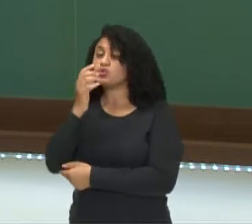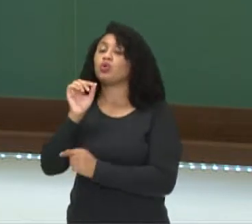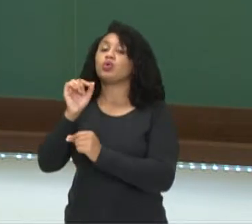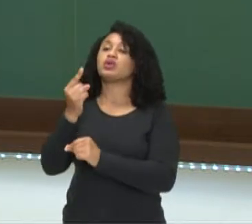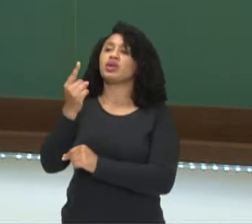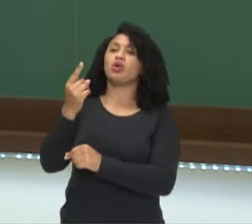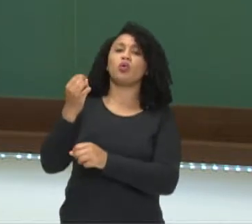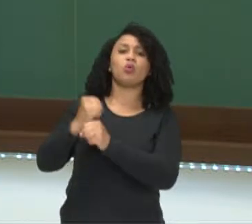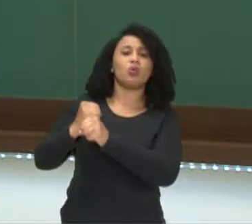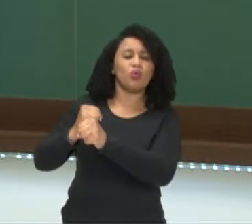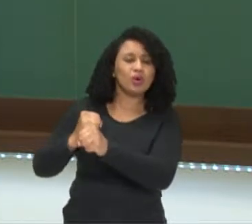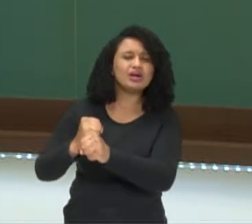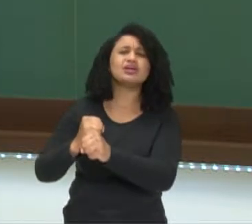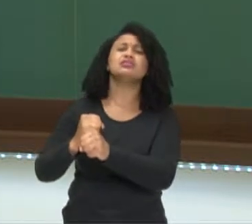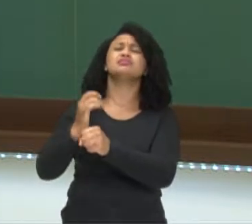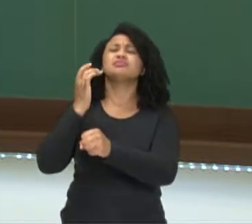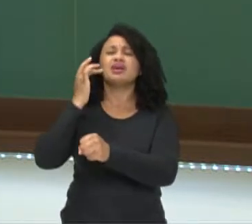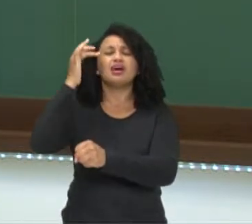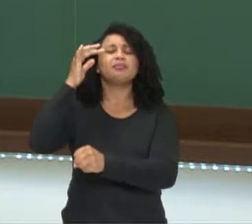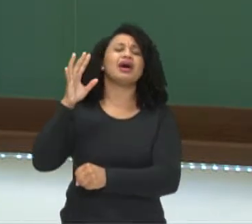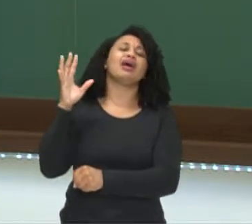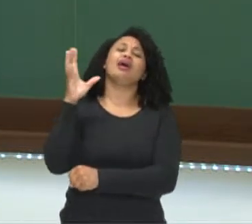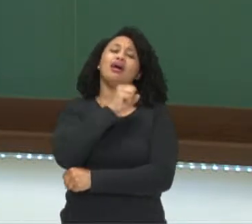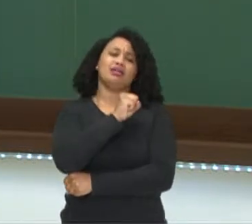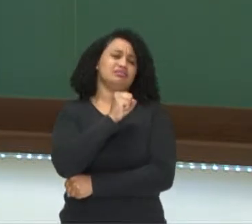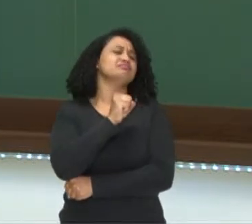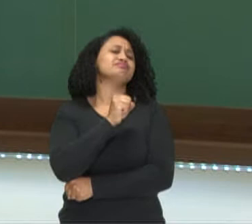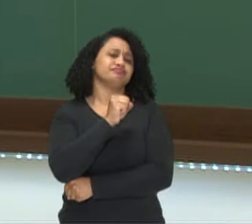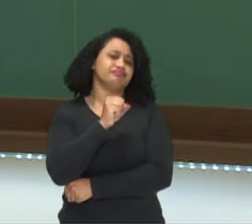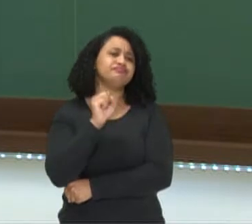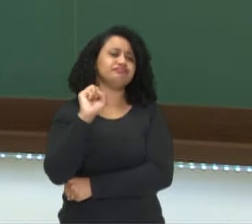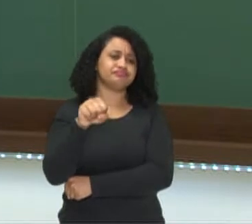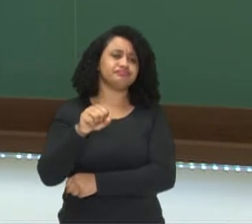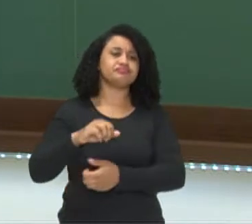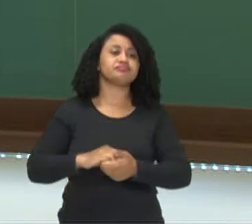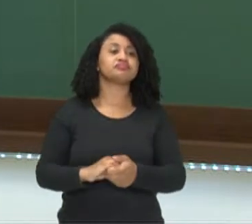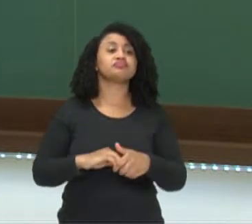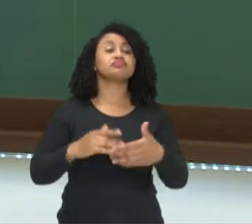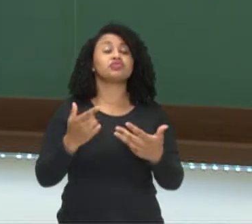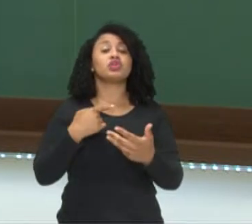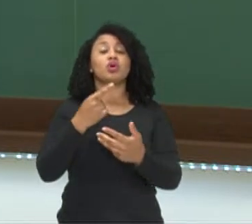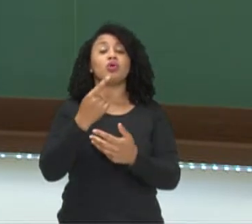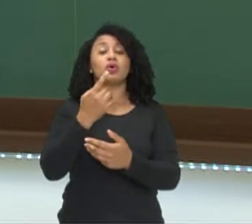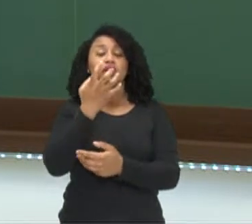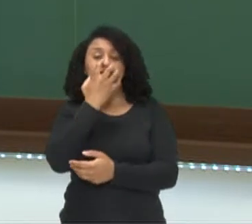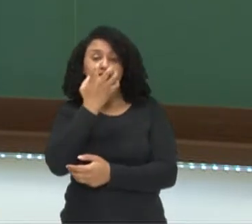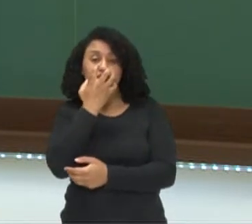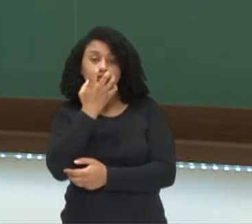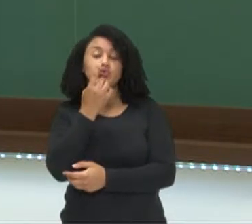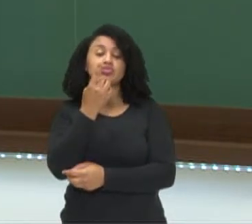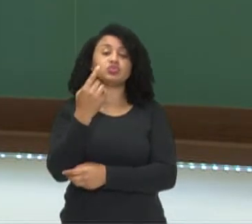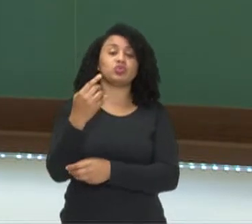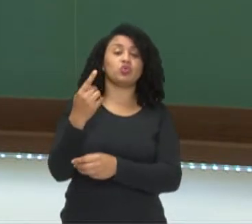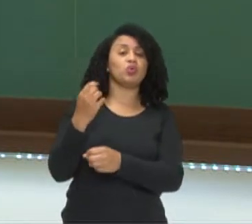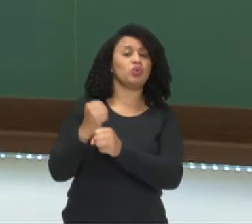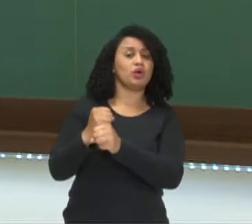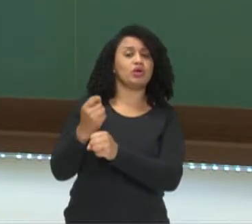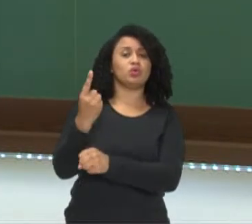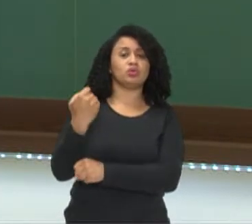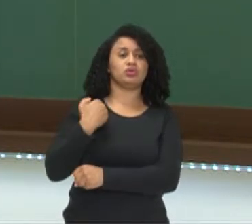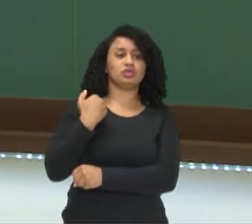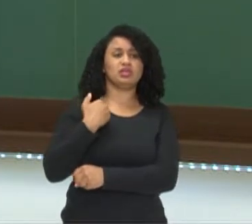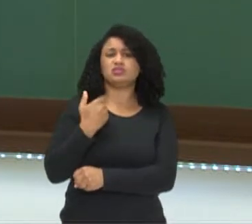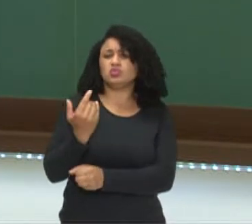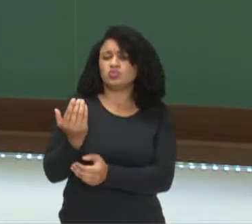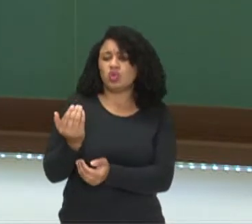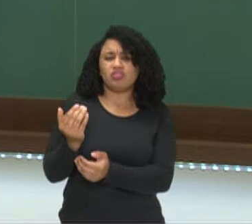primeiro ano de vida é muito mais rápido, ok? Então, um cão de 1 ano,